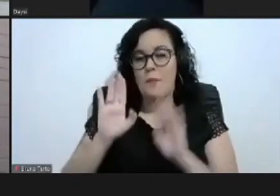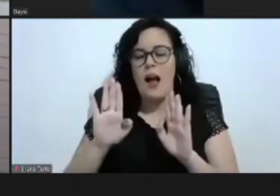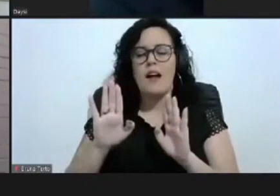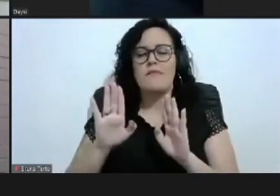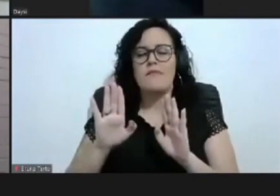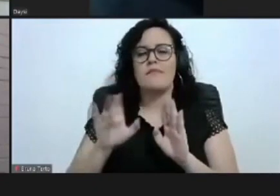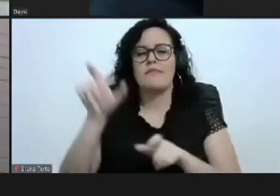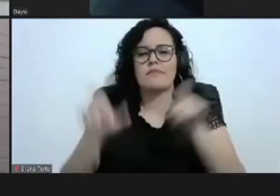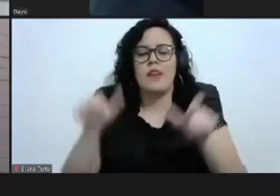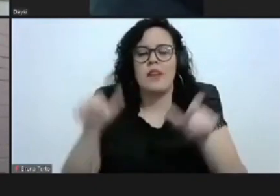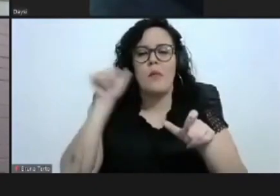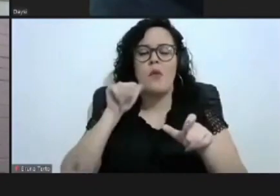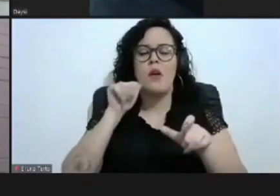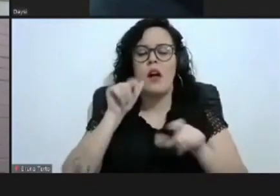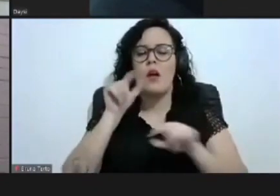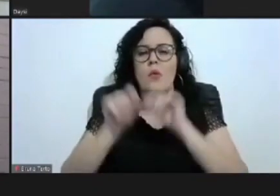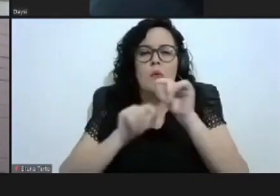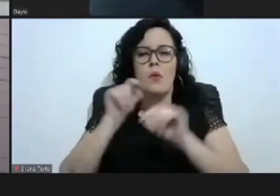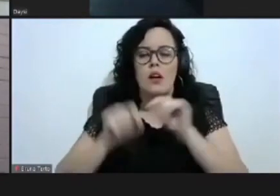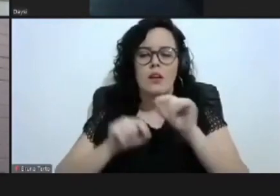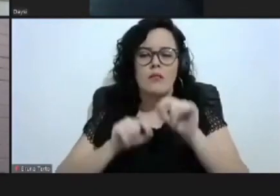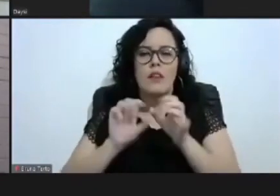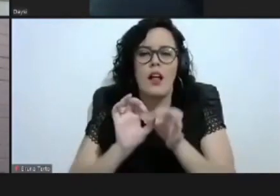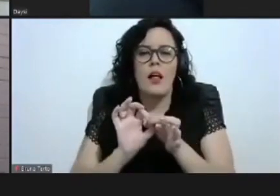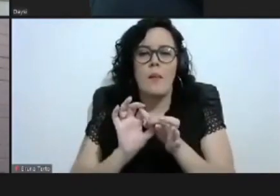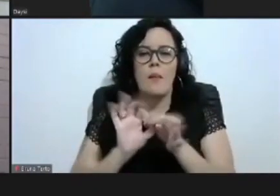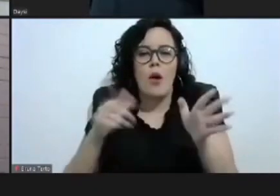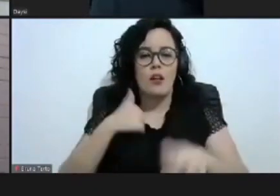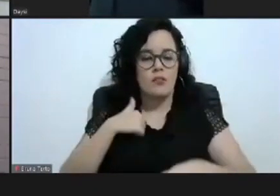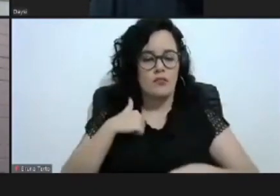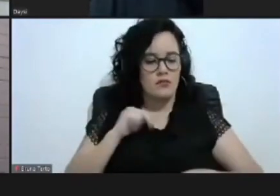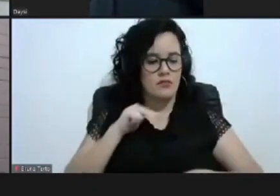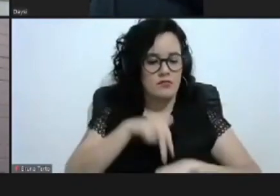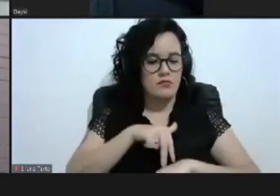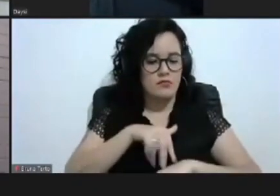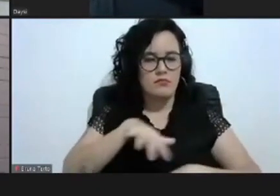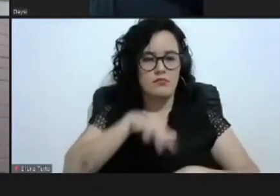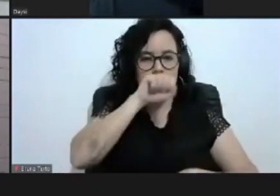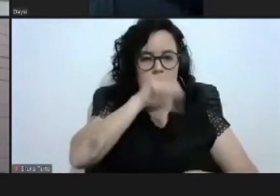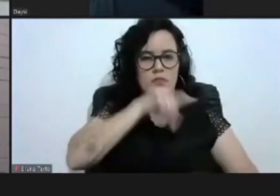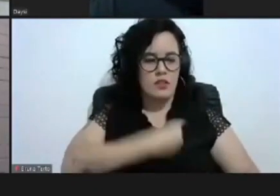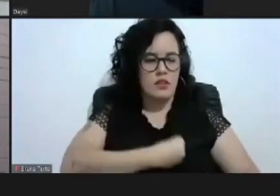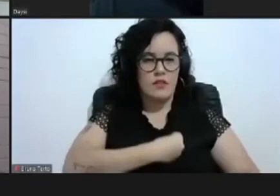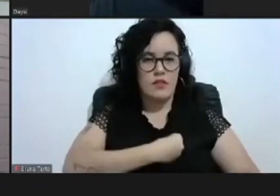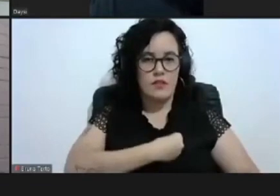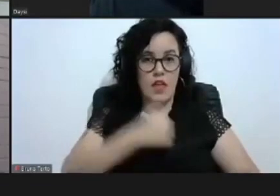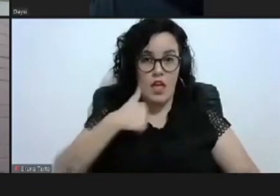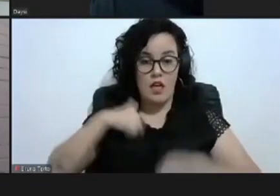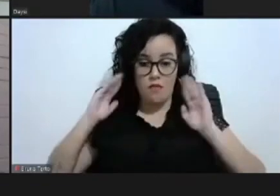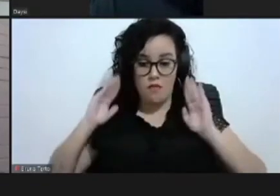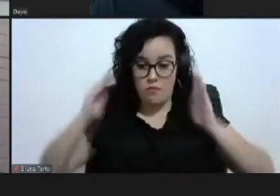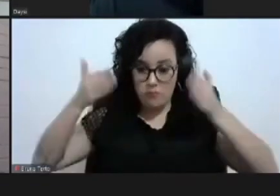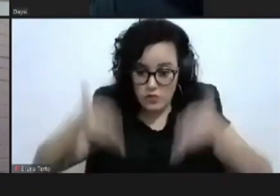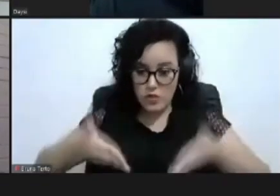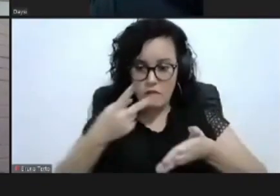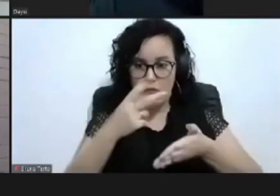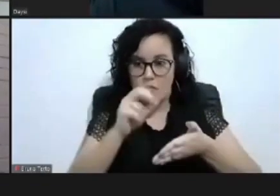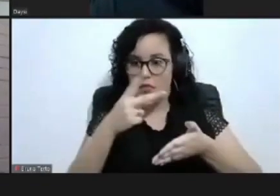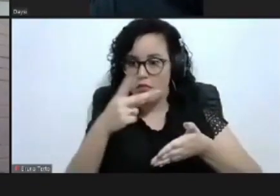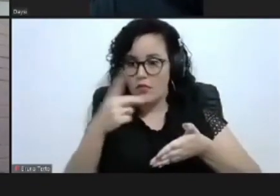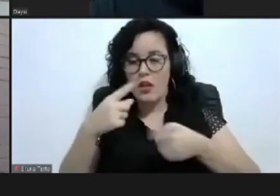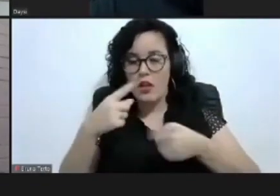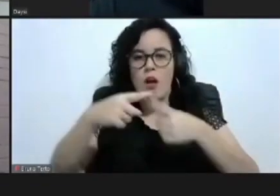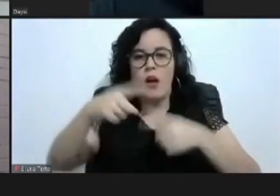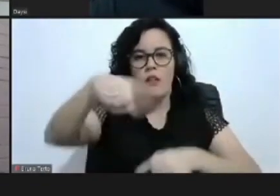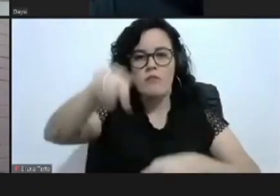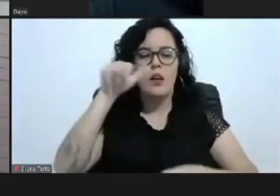as mulheres que permitiram que eu estivesse aqui respirando. Eu só cheguei em 2021, porque vocês existem.